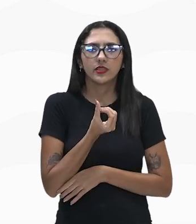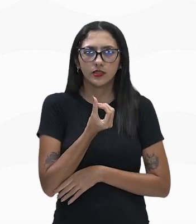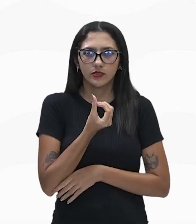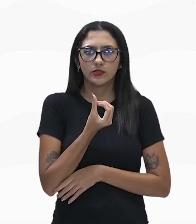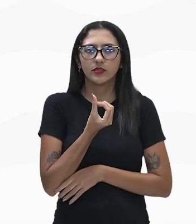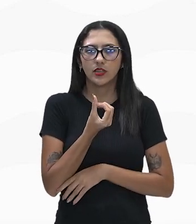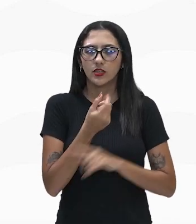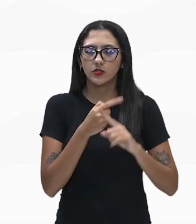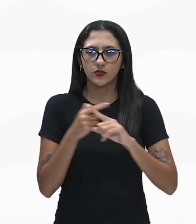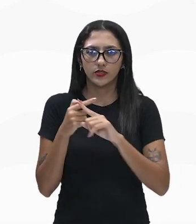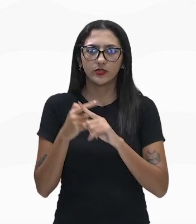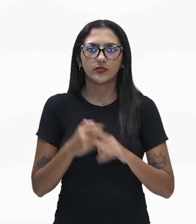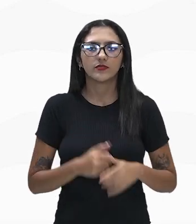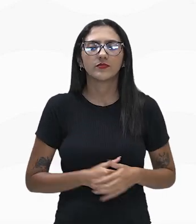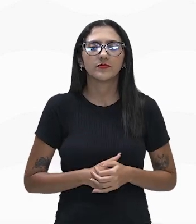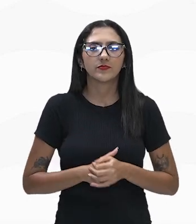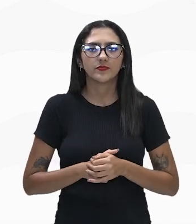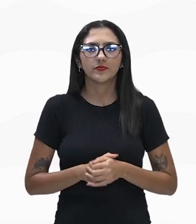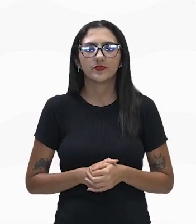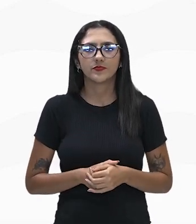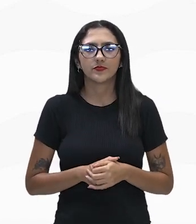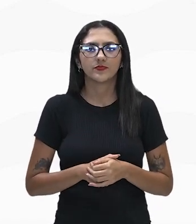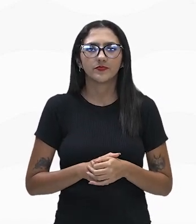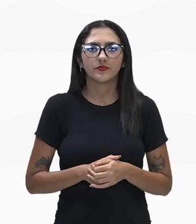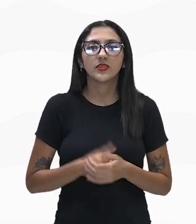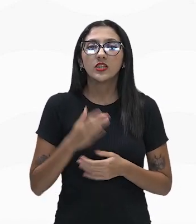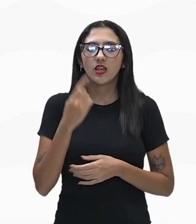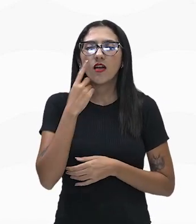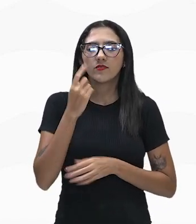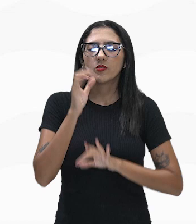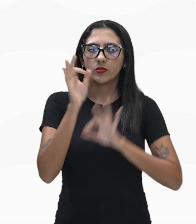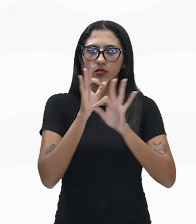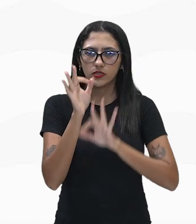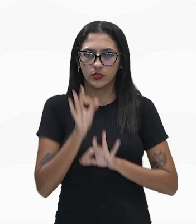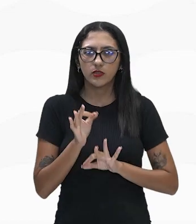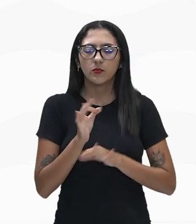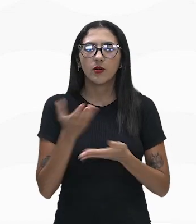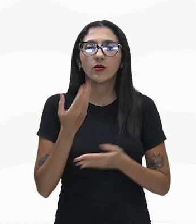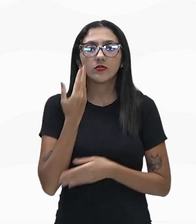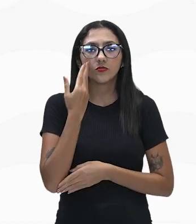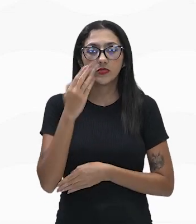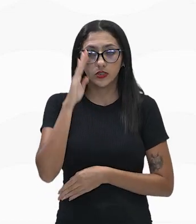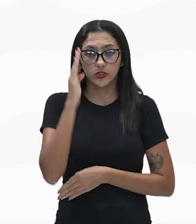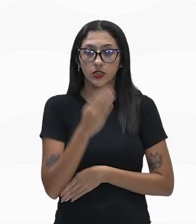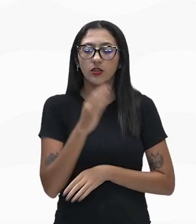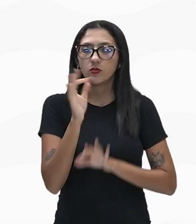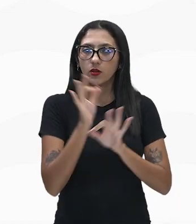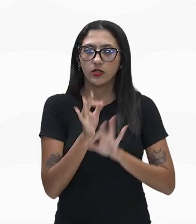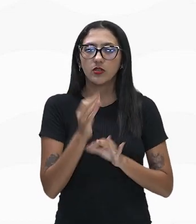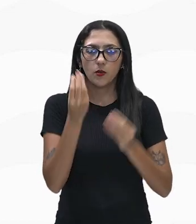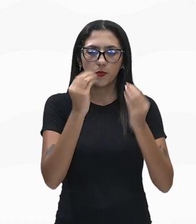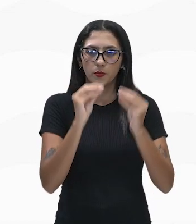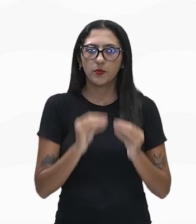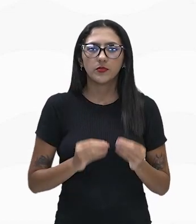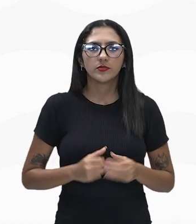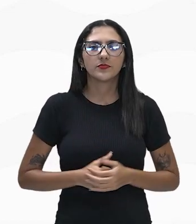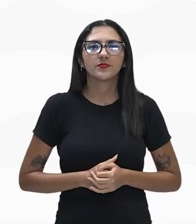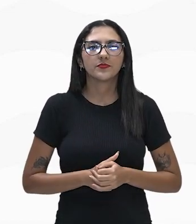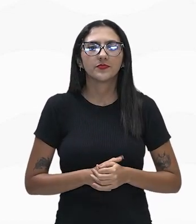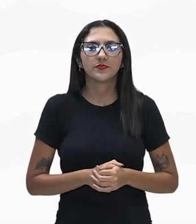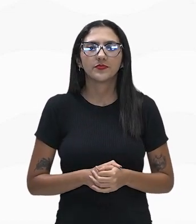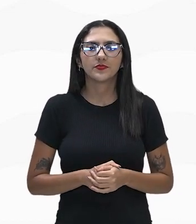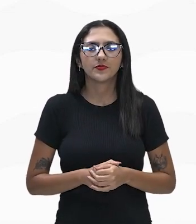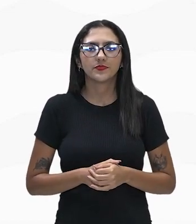bom? Então, a gente já mostrou como é que são realizados os cálculos, Nós vamos colocar aqui, então, os valores mais importantes. Acompanhe, então, o resultado